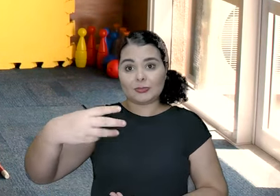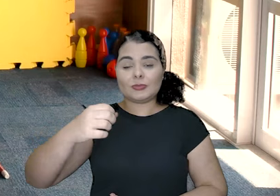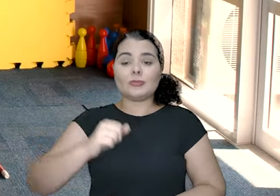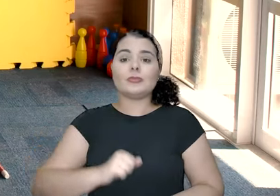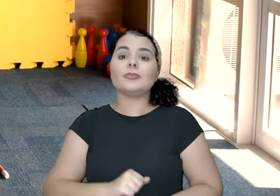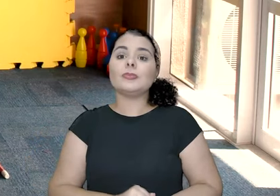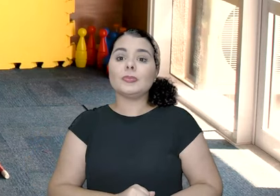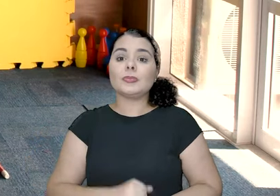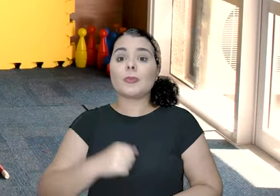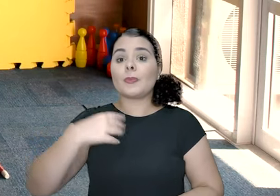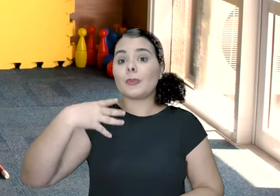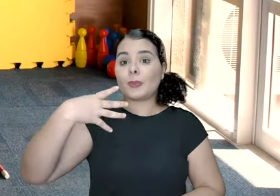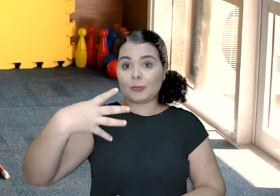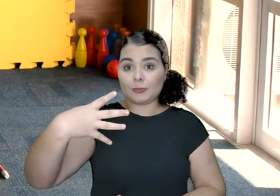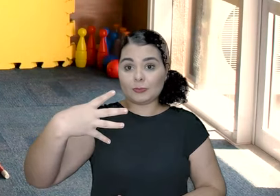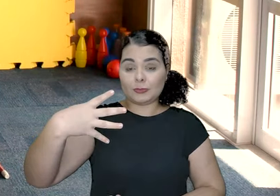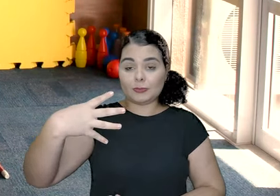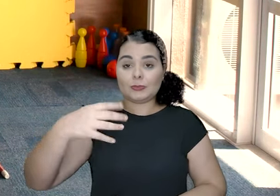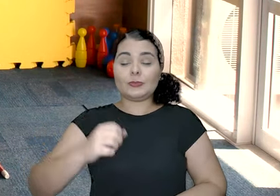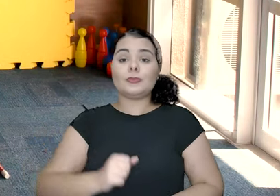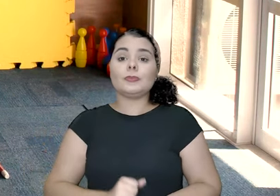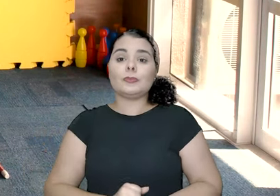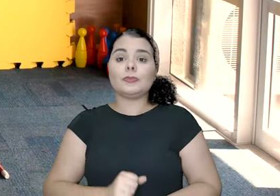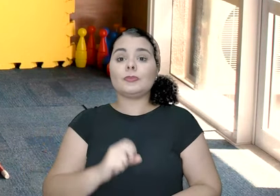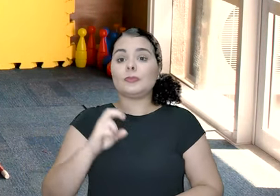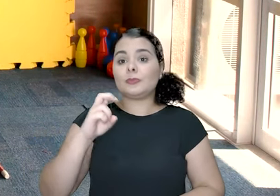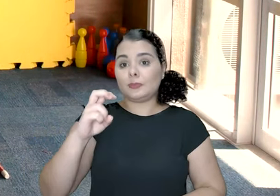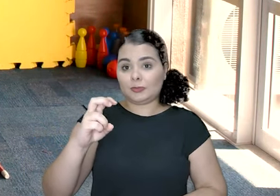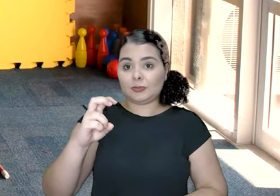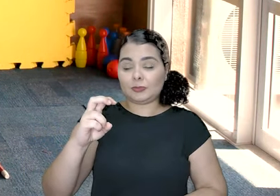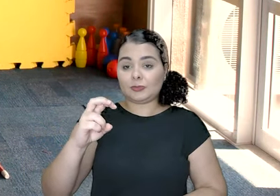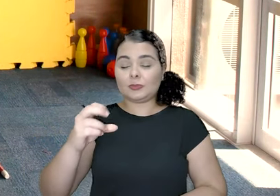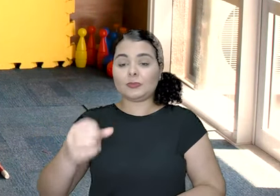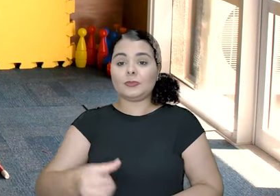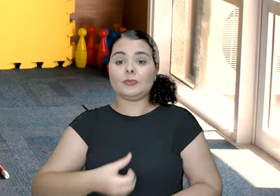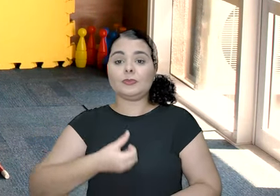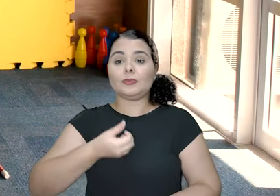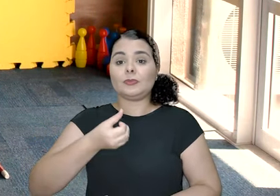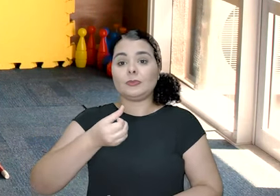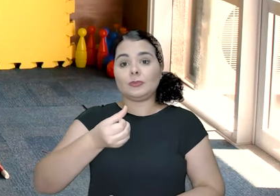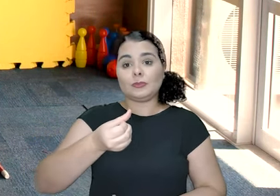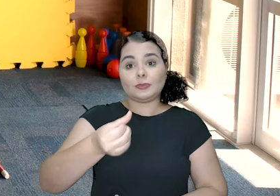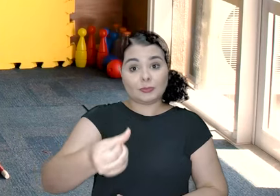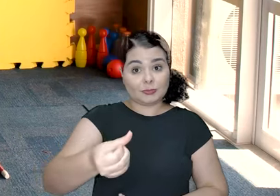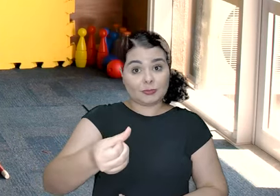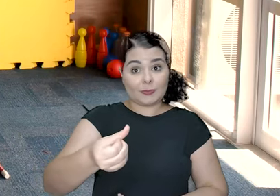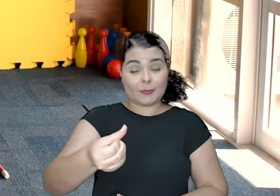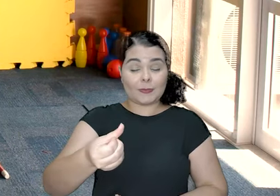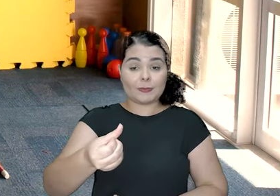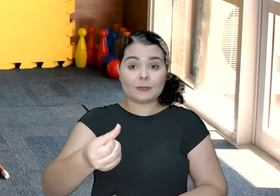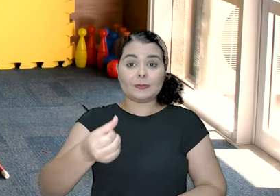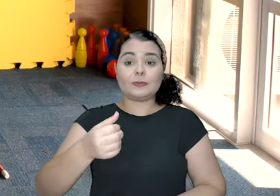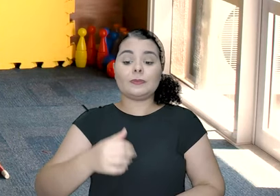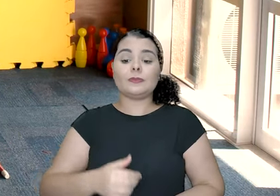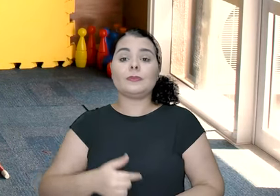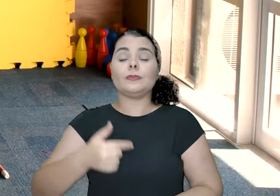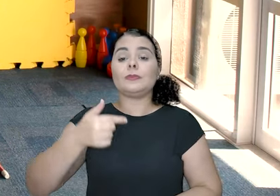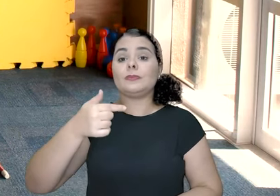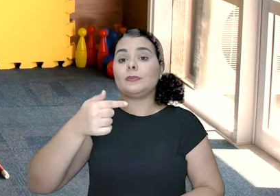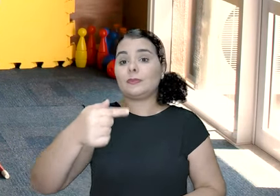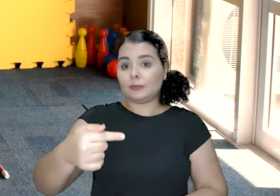3, 4, 5. Não deixa o ombro fechar. Abre o ombro.